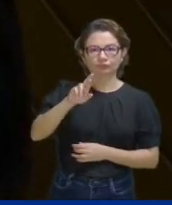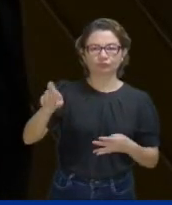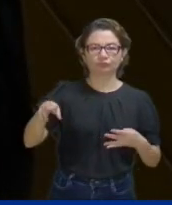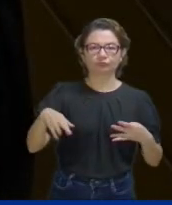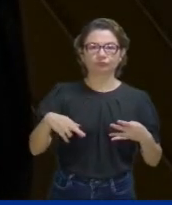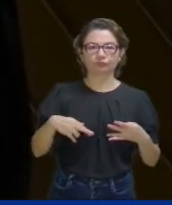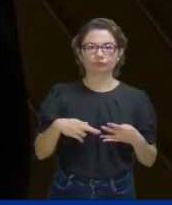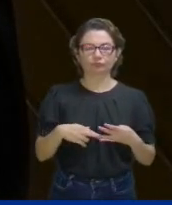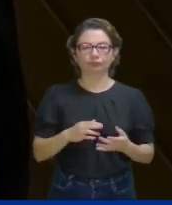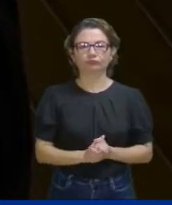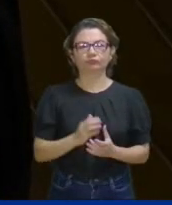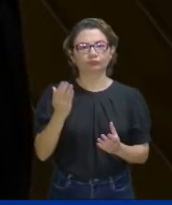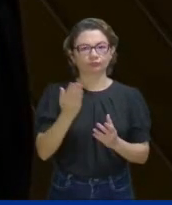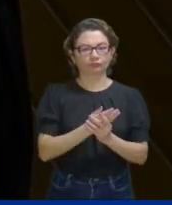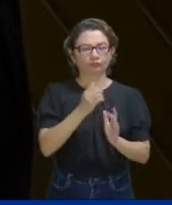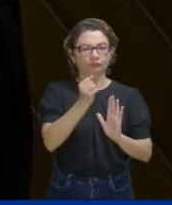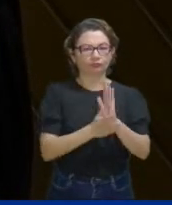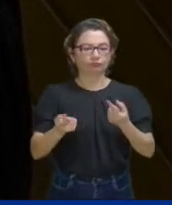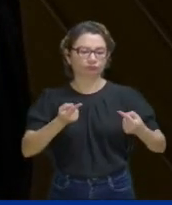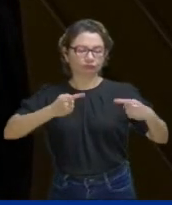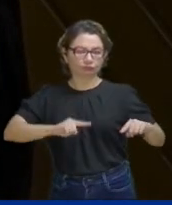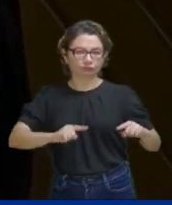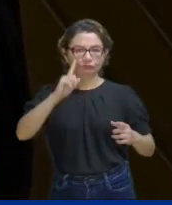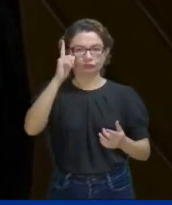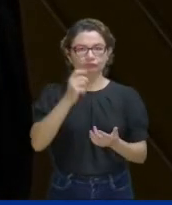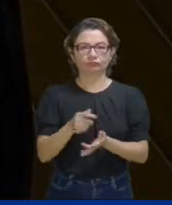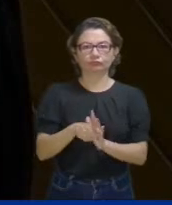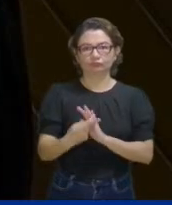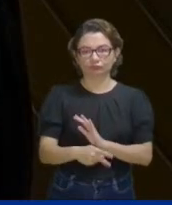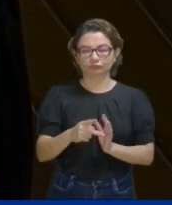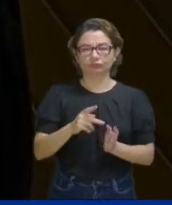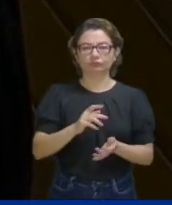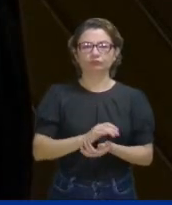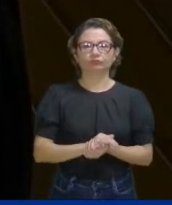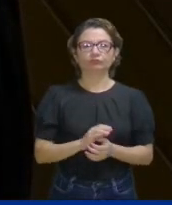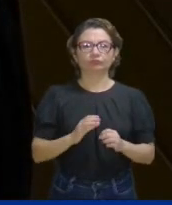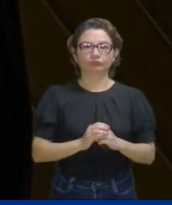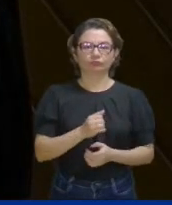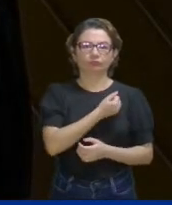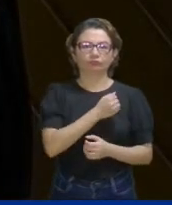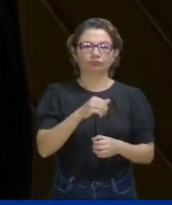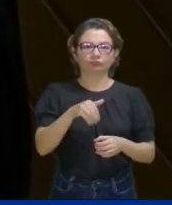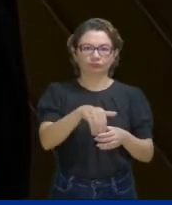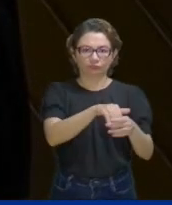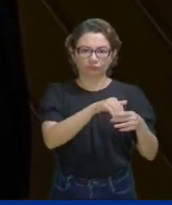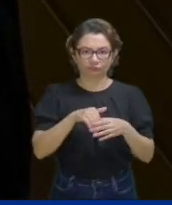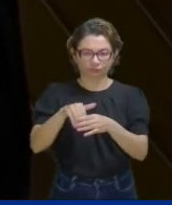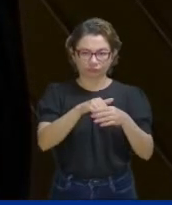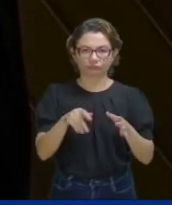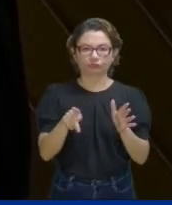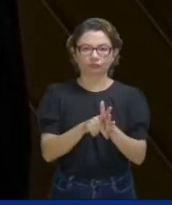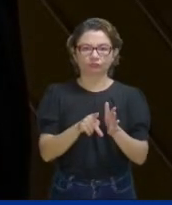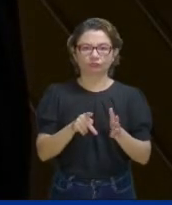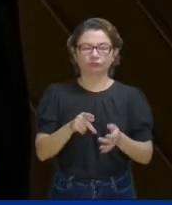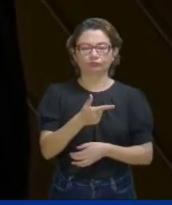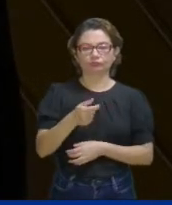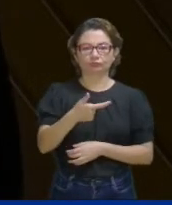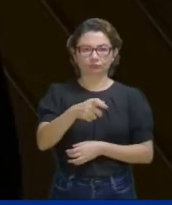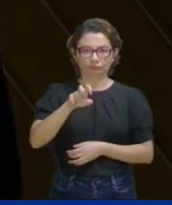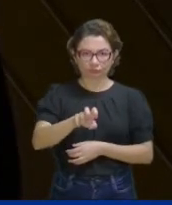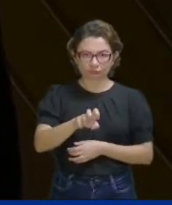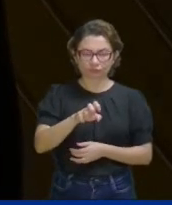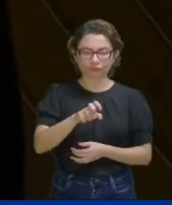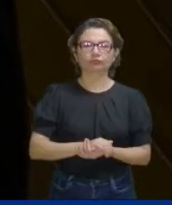embargos de declaração contra a decisão deste colegiado, consubstanciada no acórdão TREAP número 8587 de